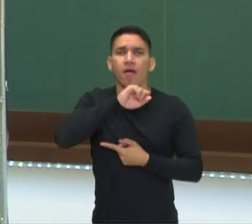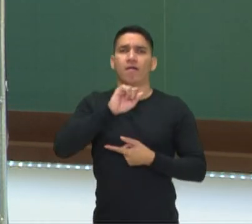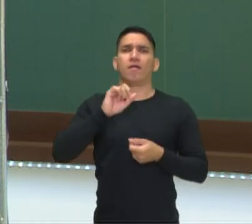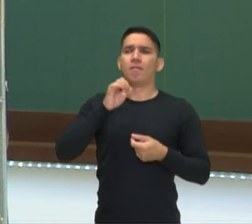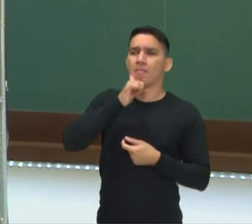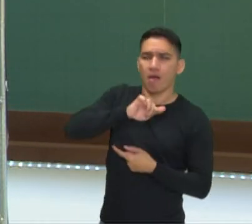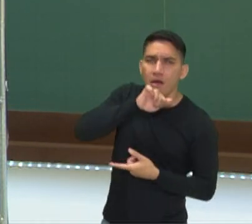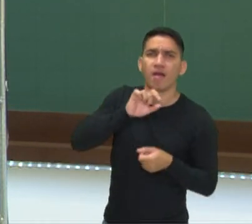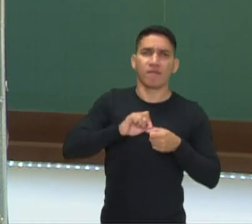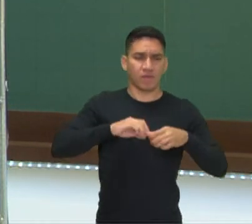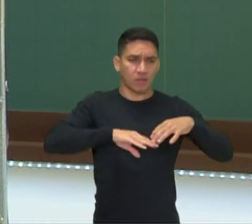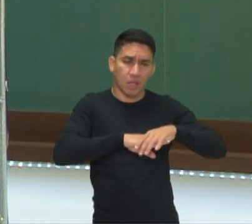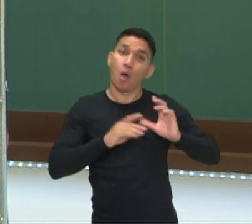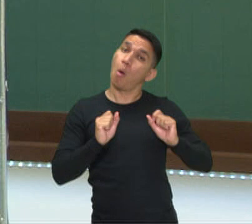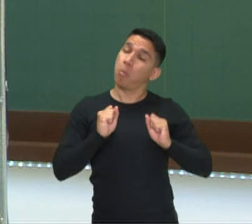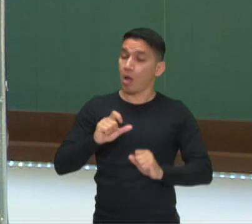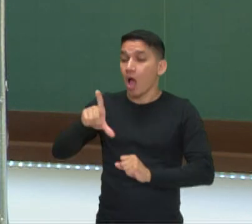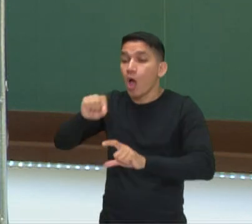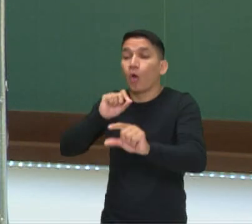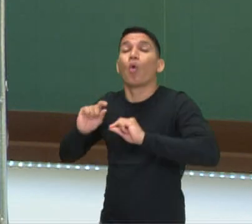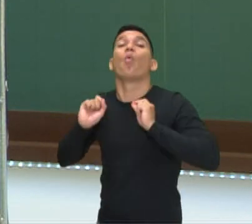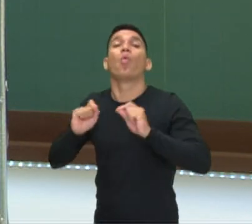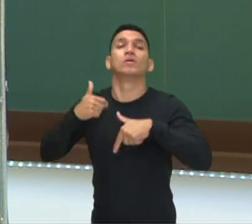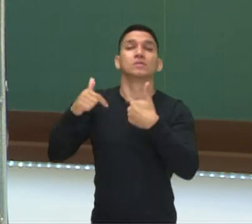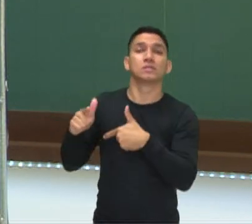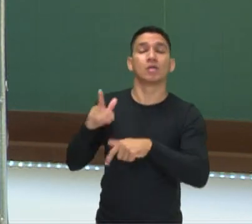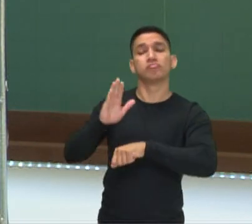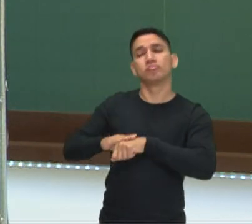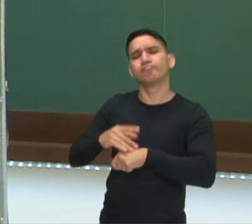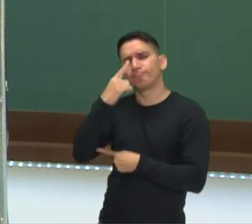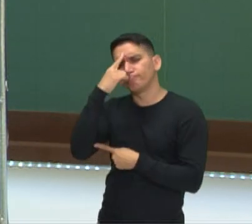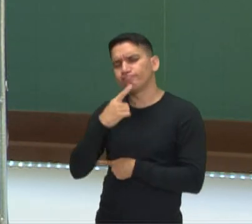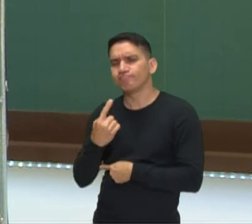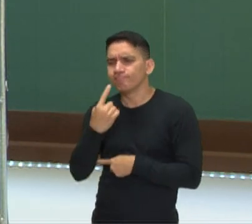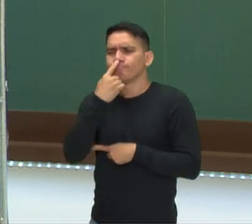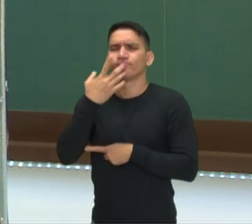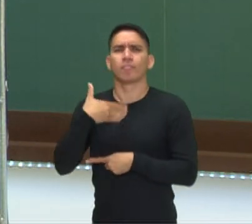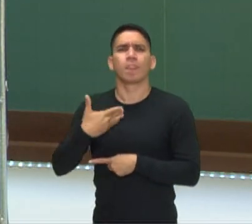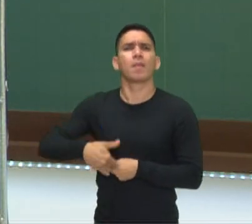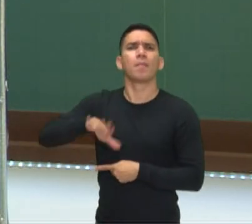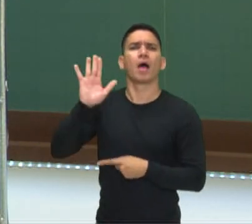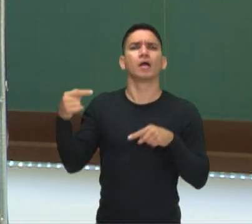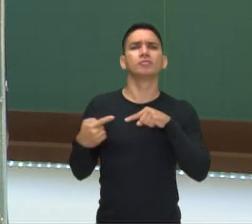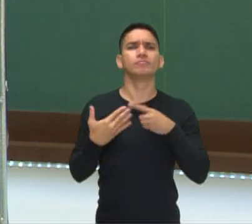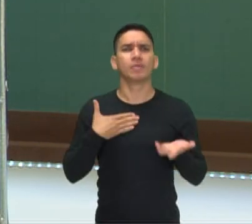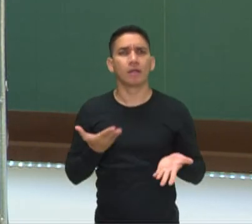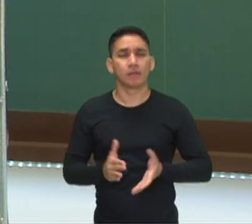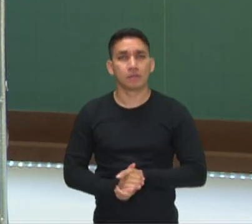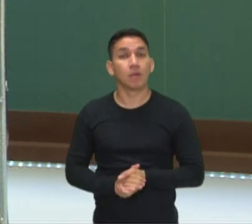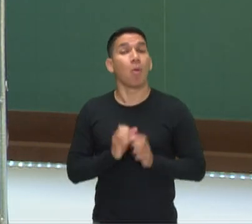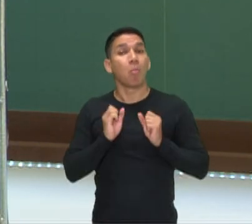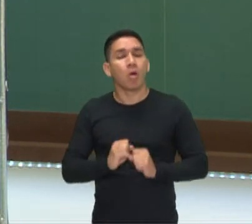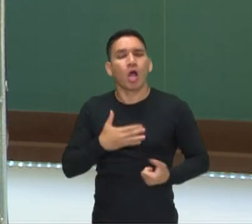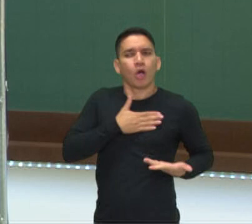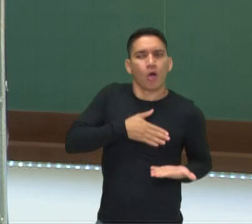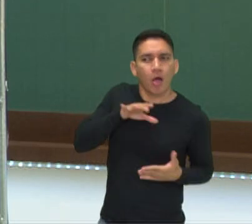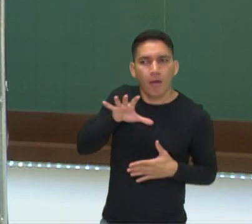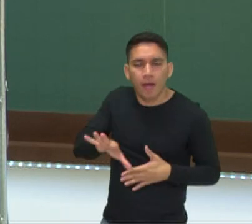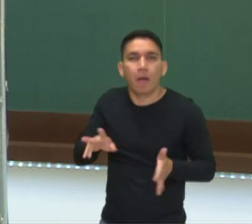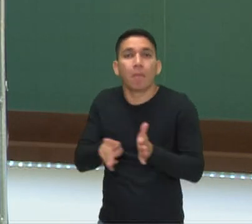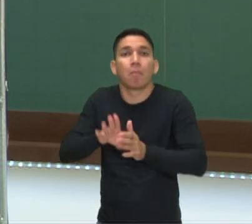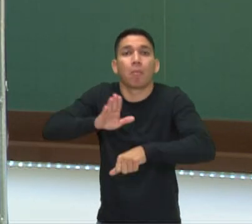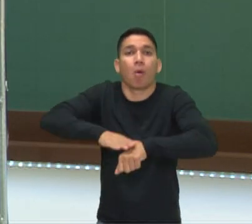que tem a nossa cara, que tem a ver com a gente, que a gente foi aprendendo e gostando. Vamos poder ter uma